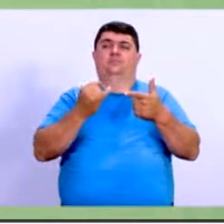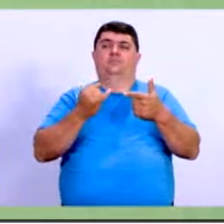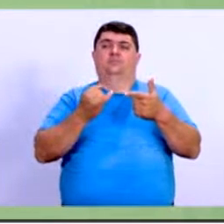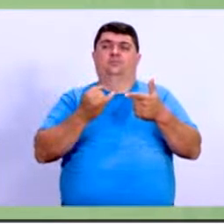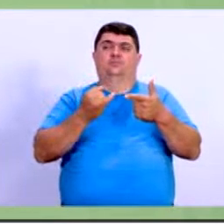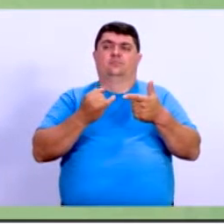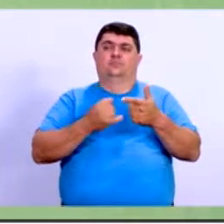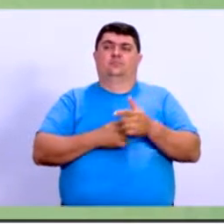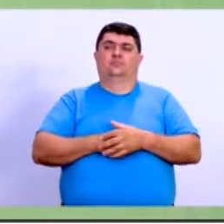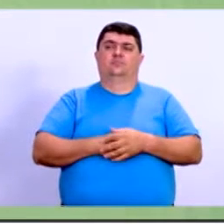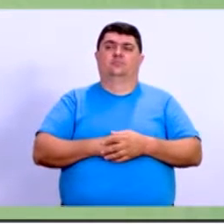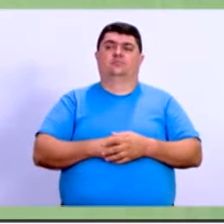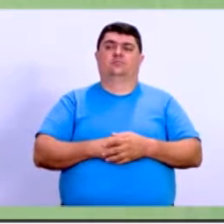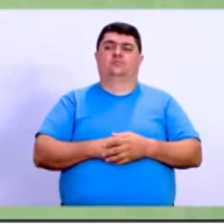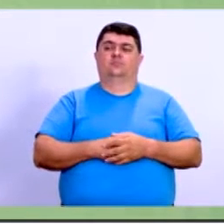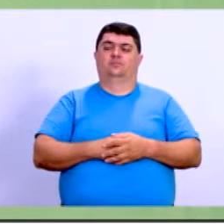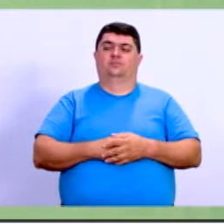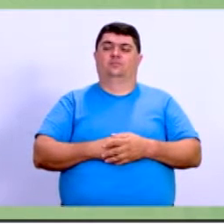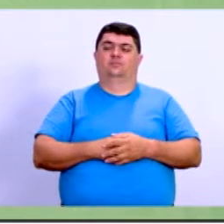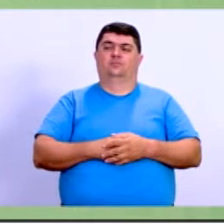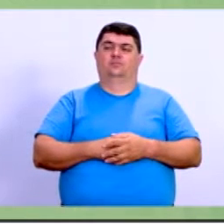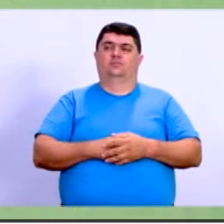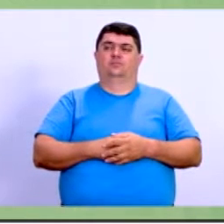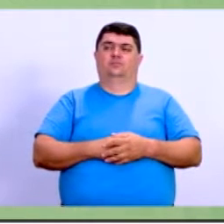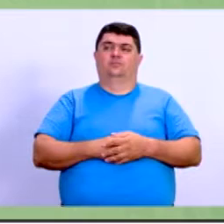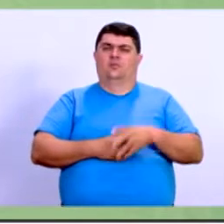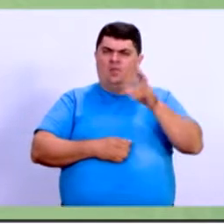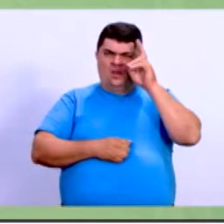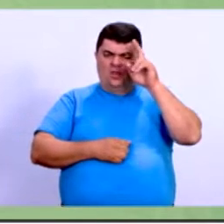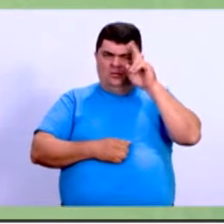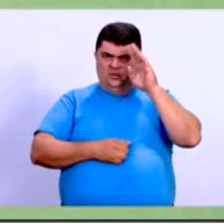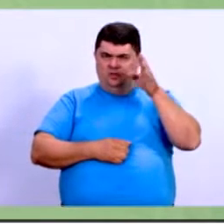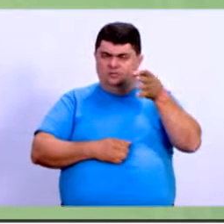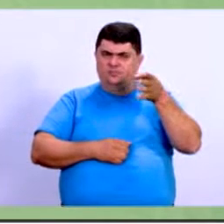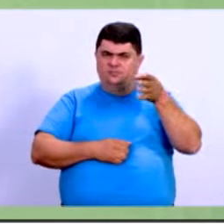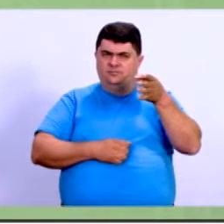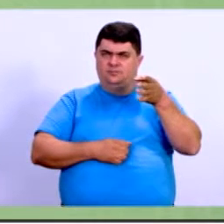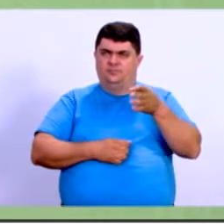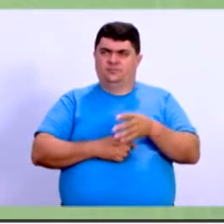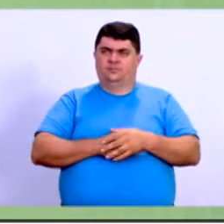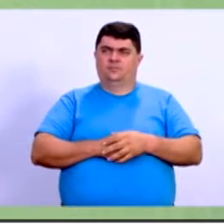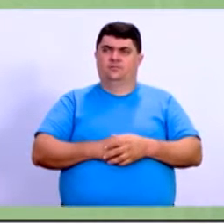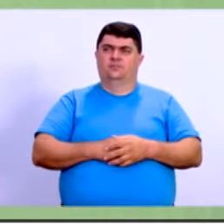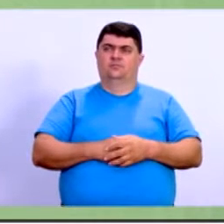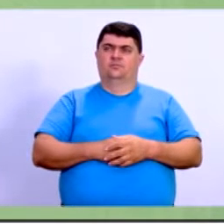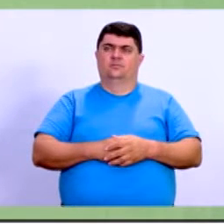meu segundo passo. Vocês lembram?